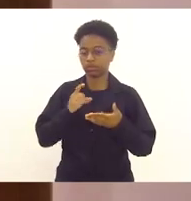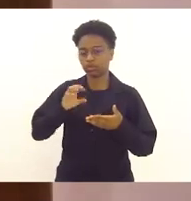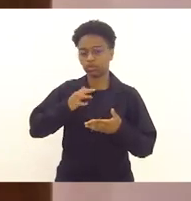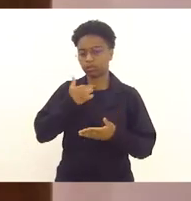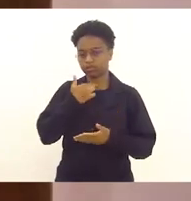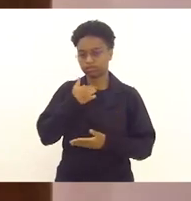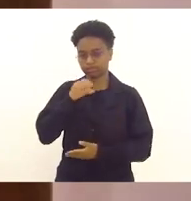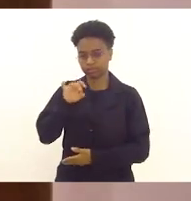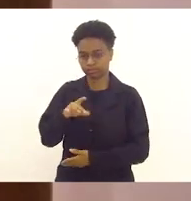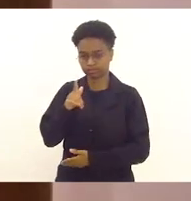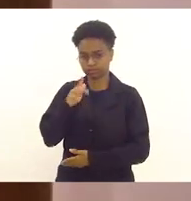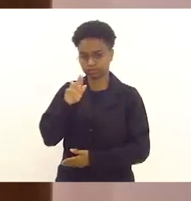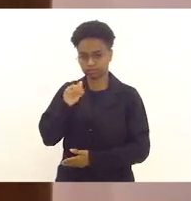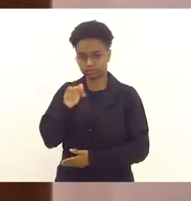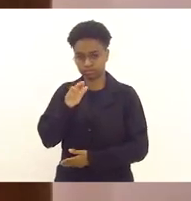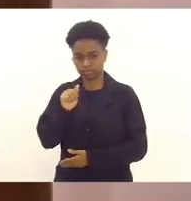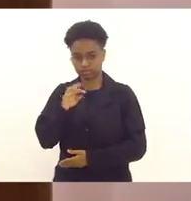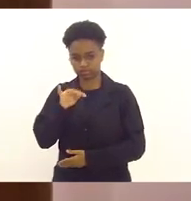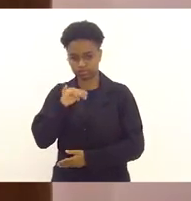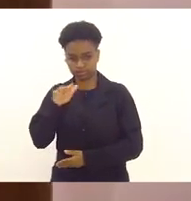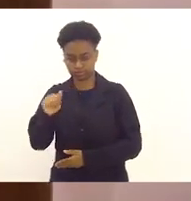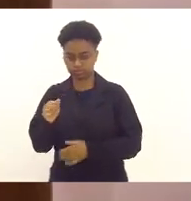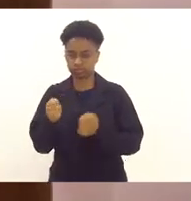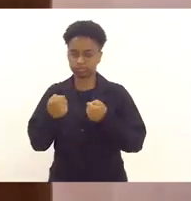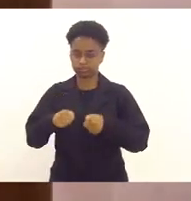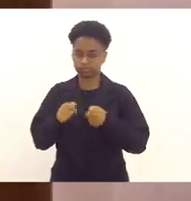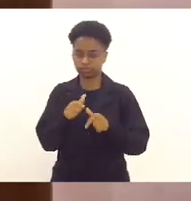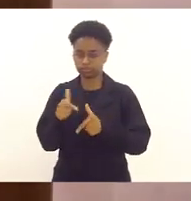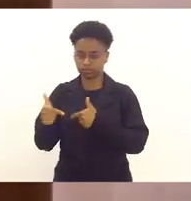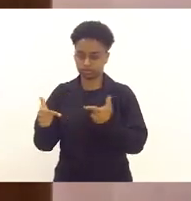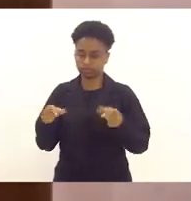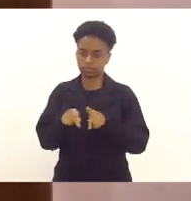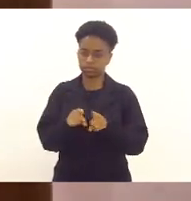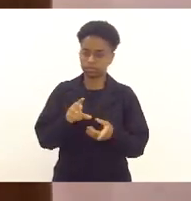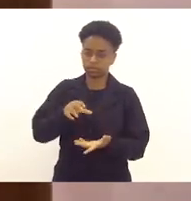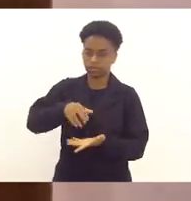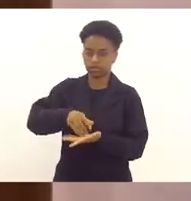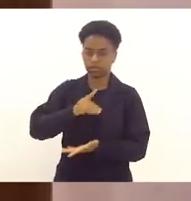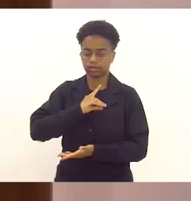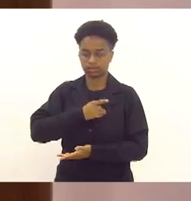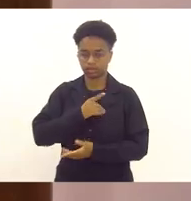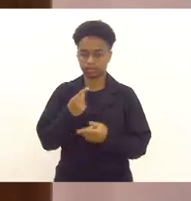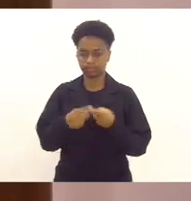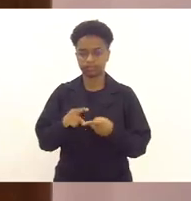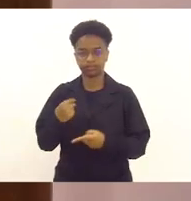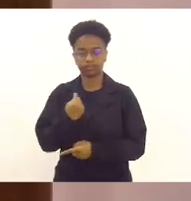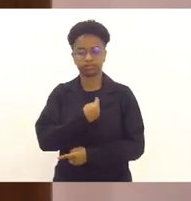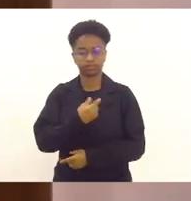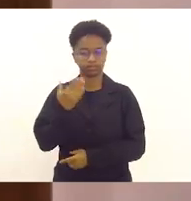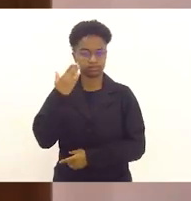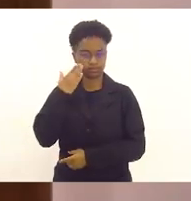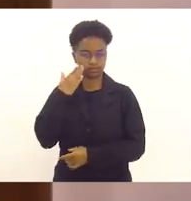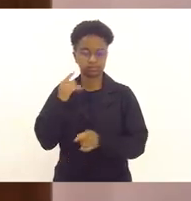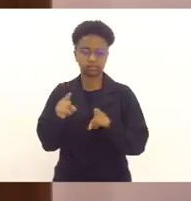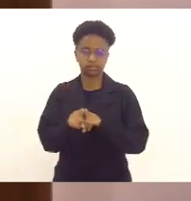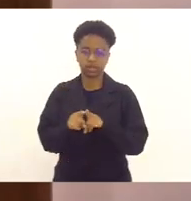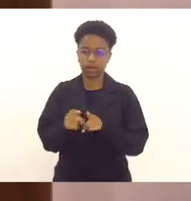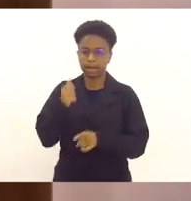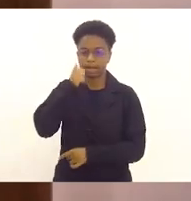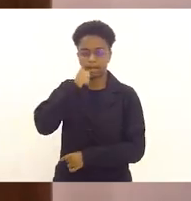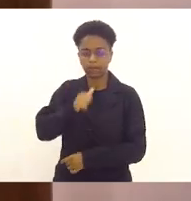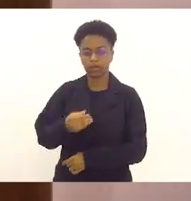você precisa ter de Campo Grande precisa ter outras delegacias na região pois a gente sabe inclusive que essa mulher que vive